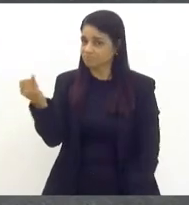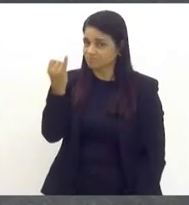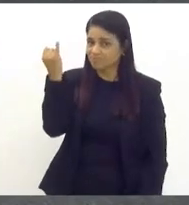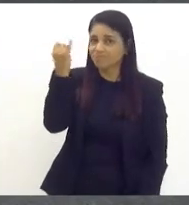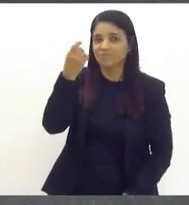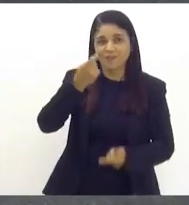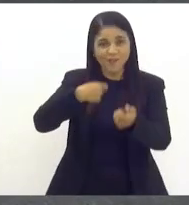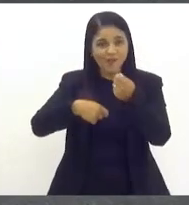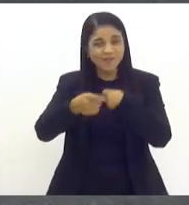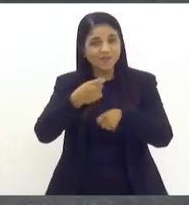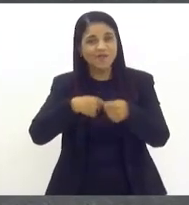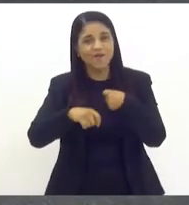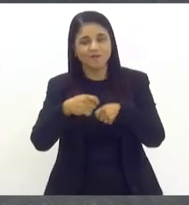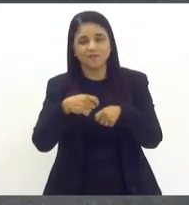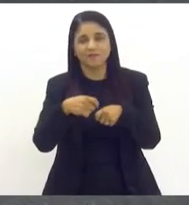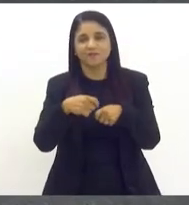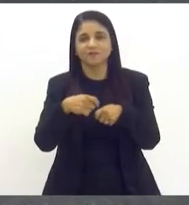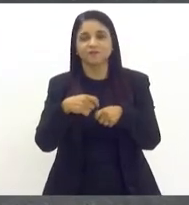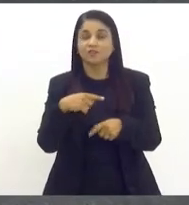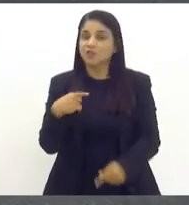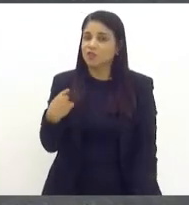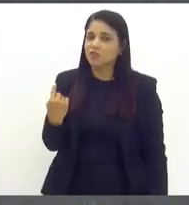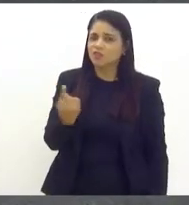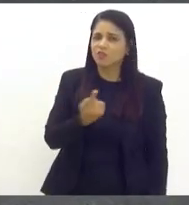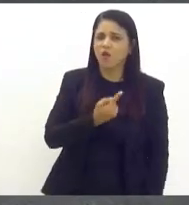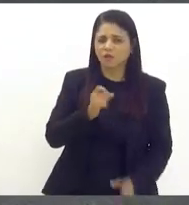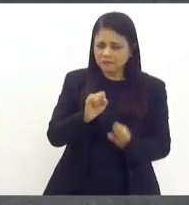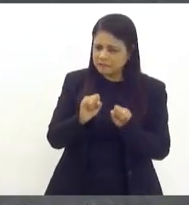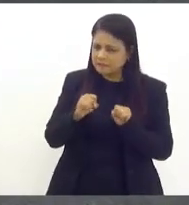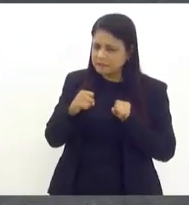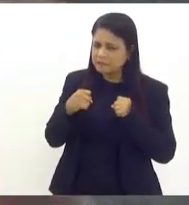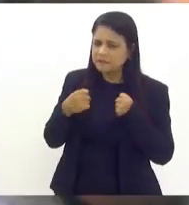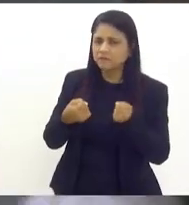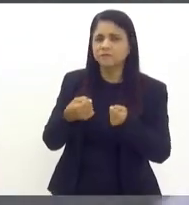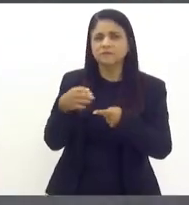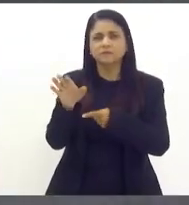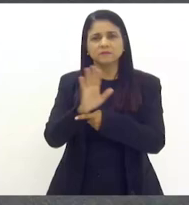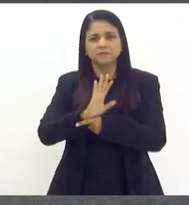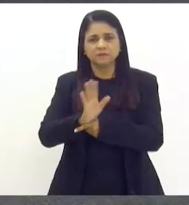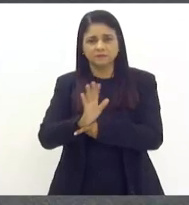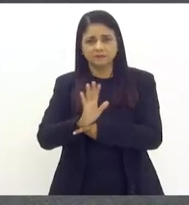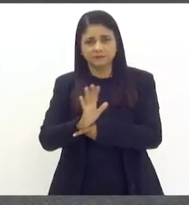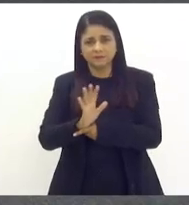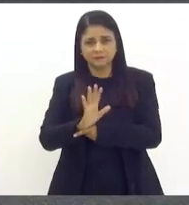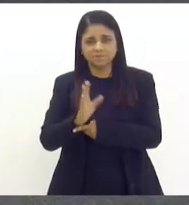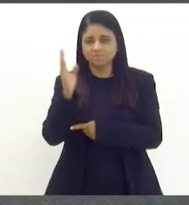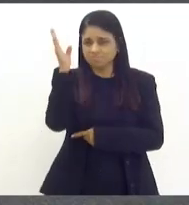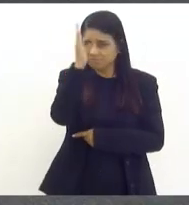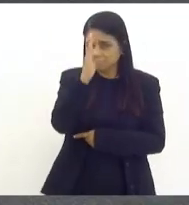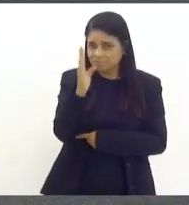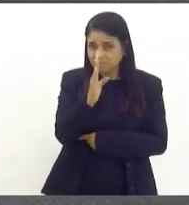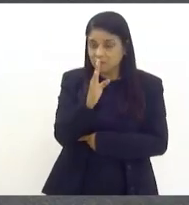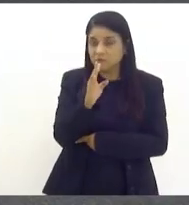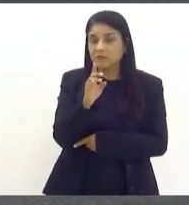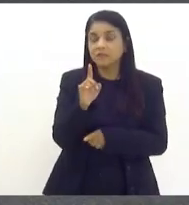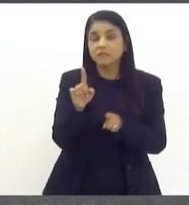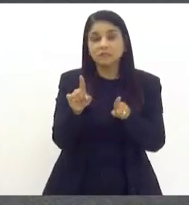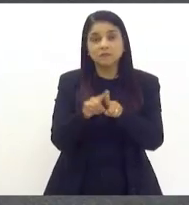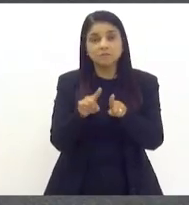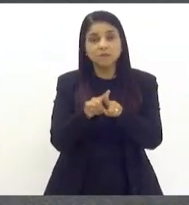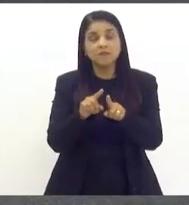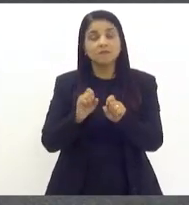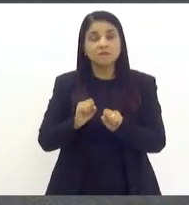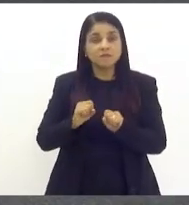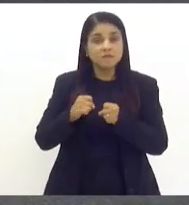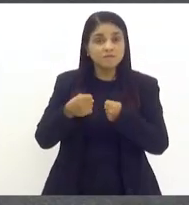econômicos né Para nós defender o cinema nacional é também defender a nossa